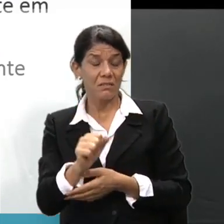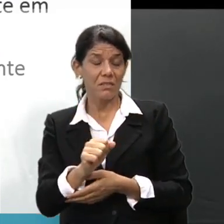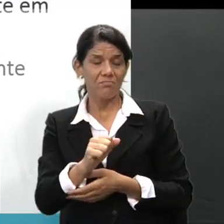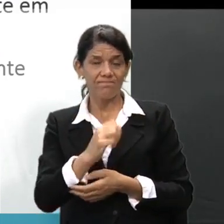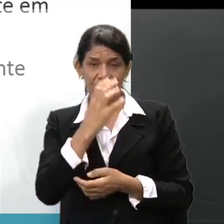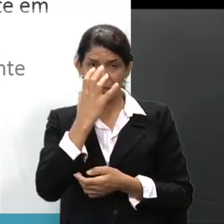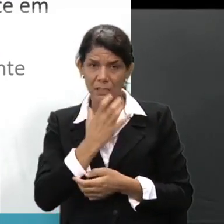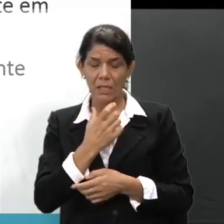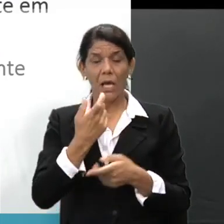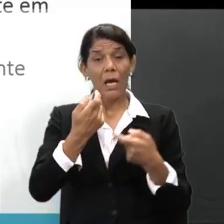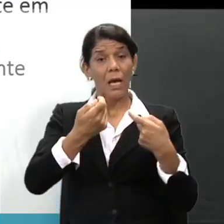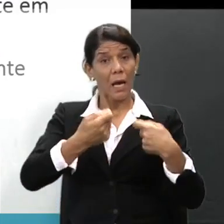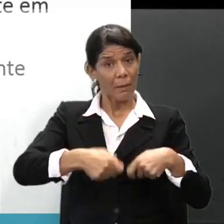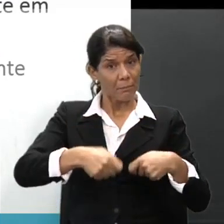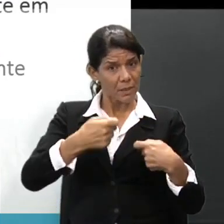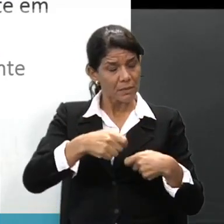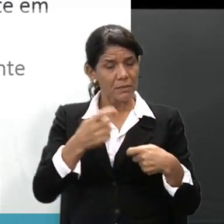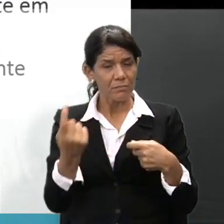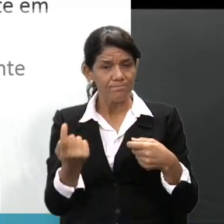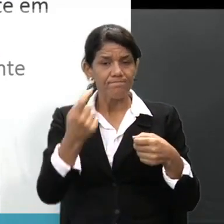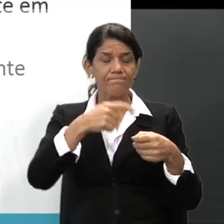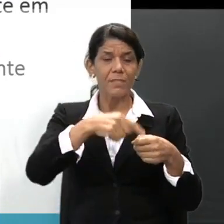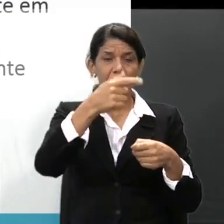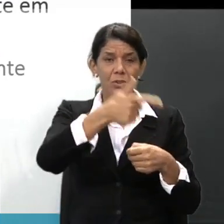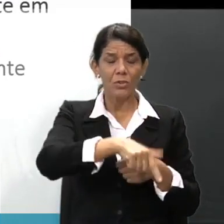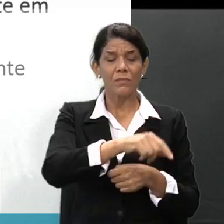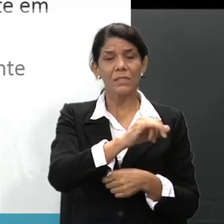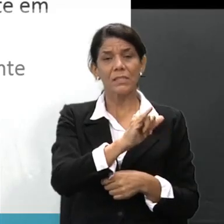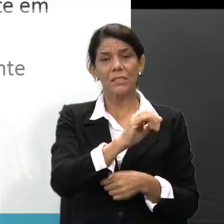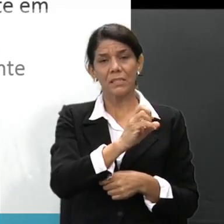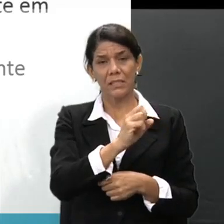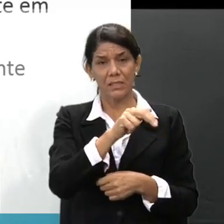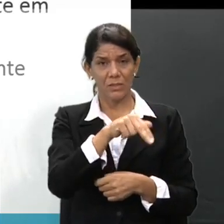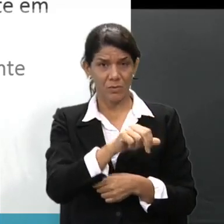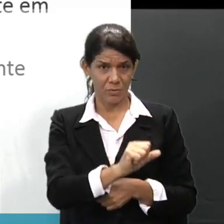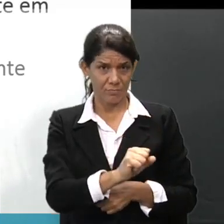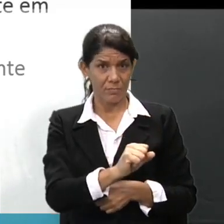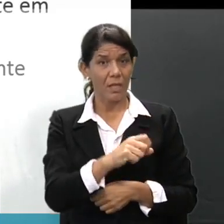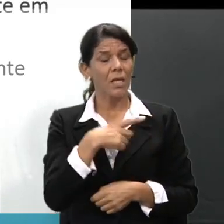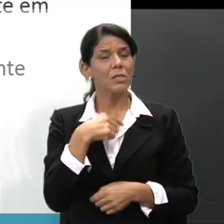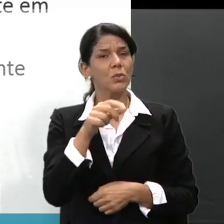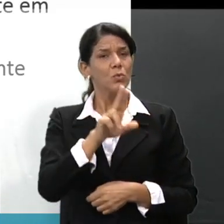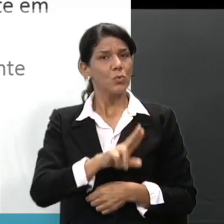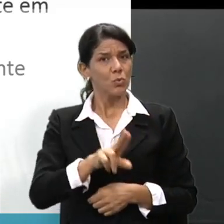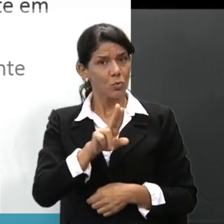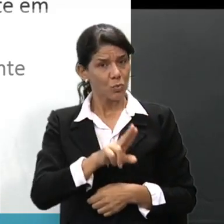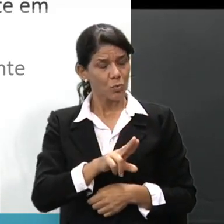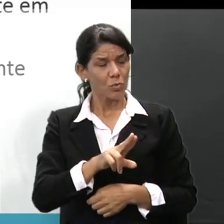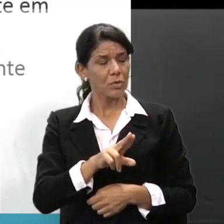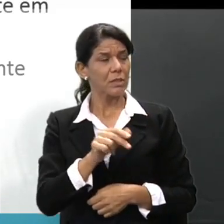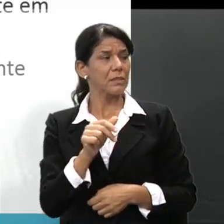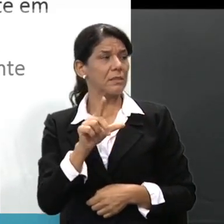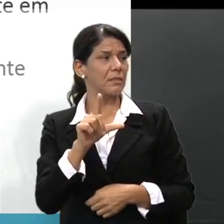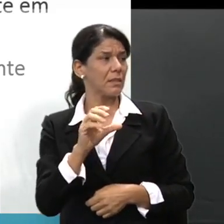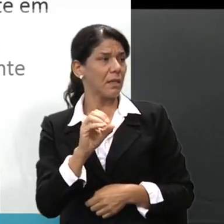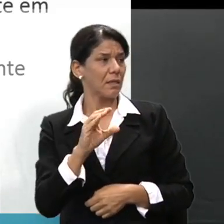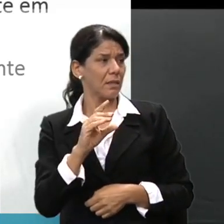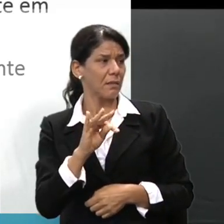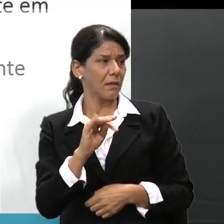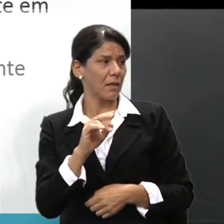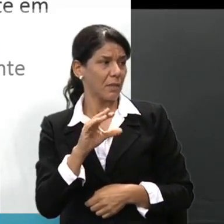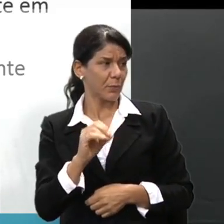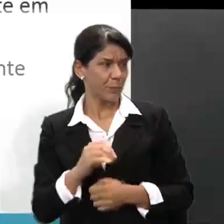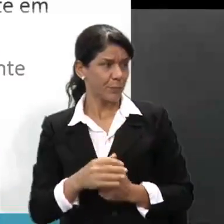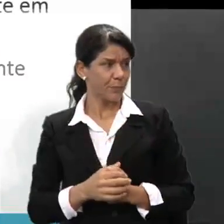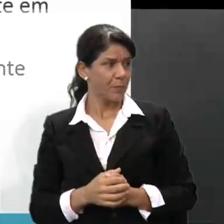necessária uma reposição muito grande desses íons. Então, nós utilizamos muito o Ringer lactato. Mas o